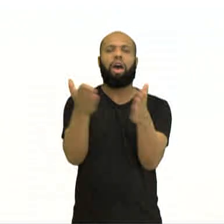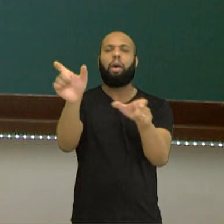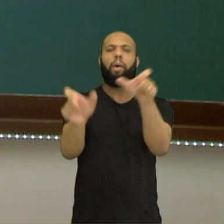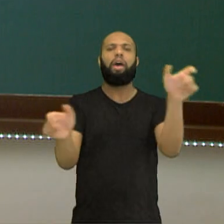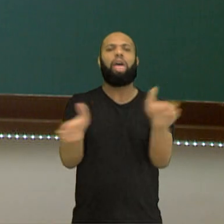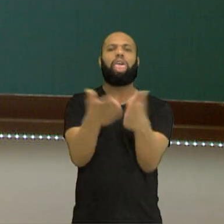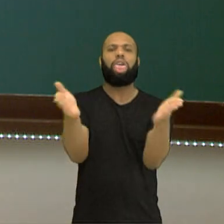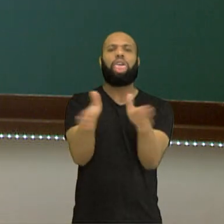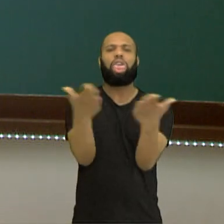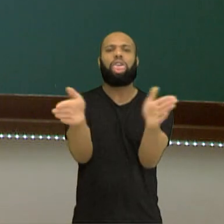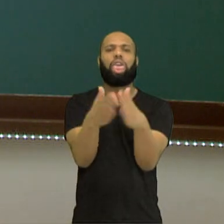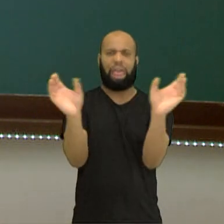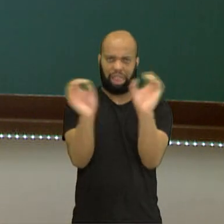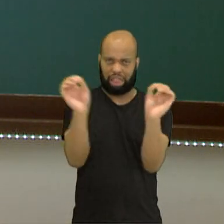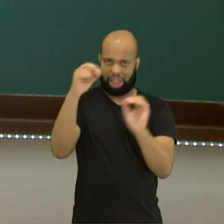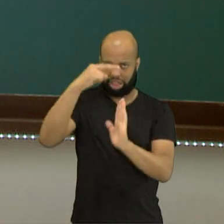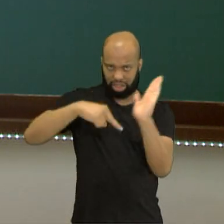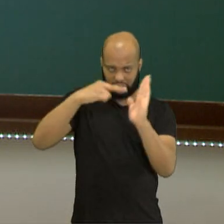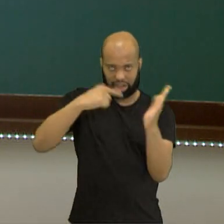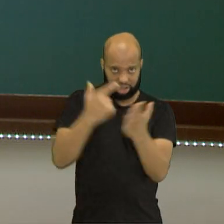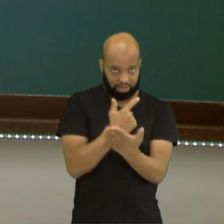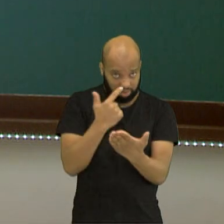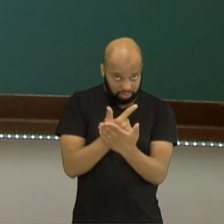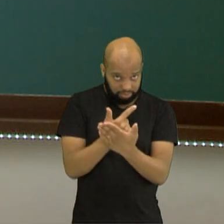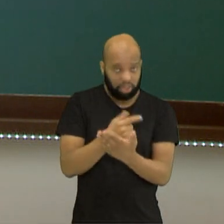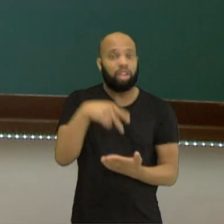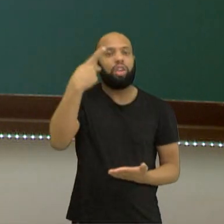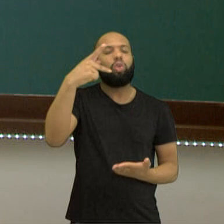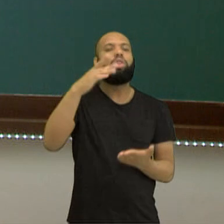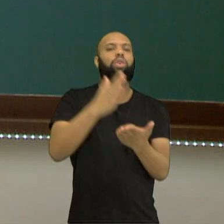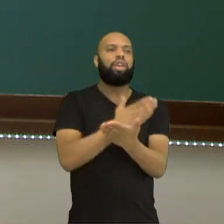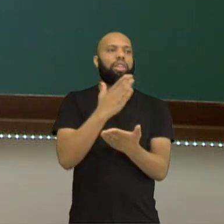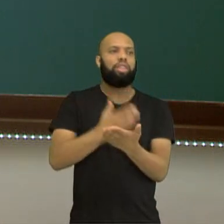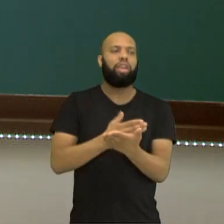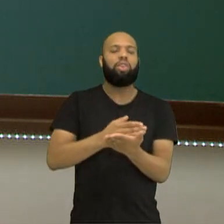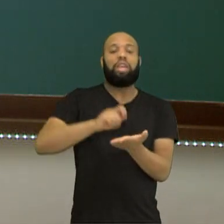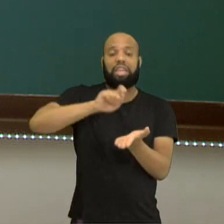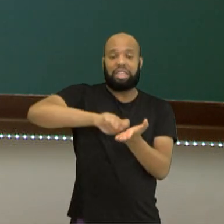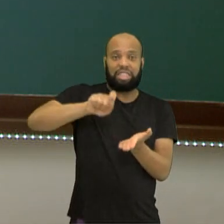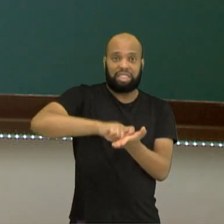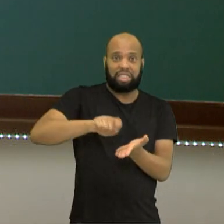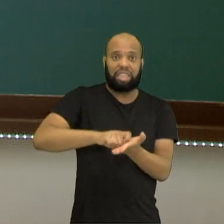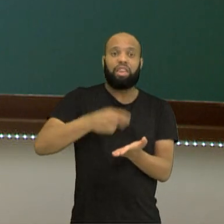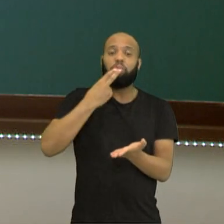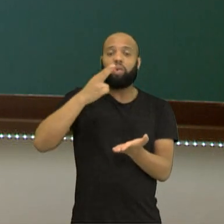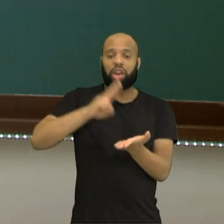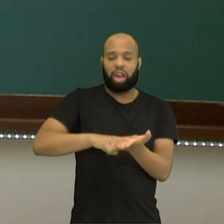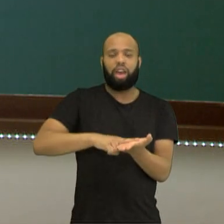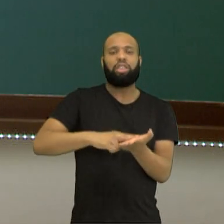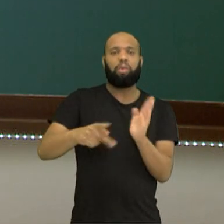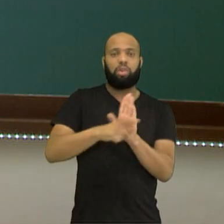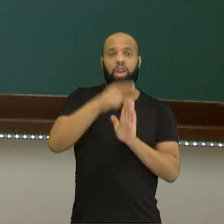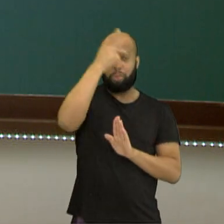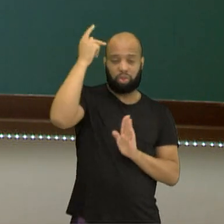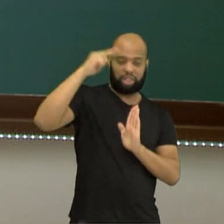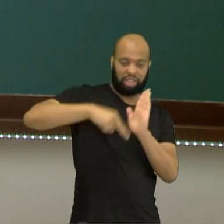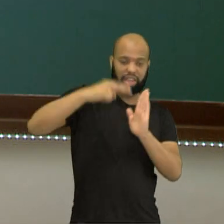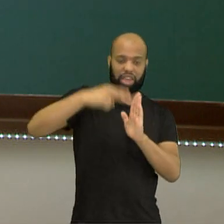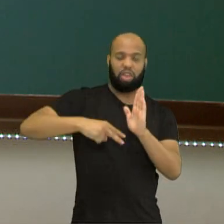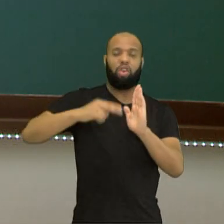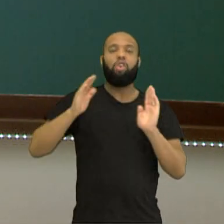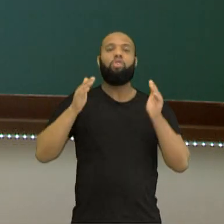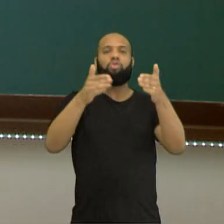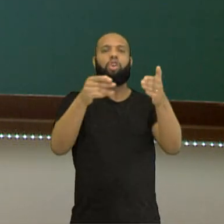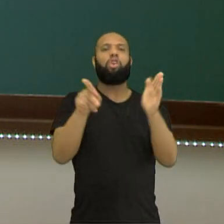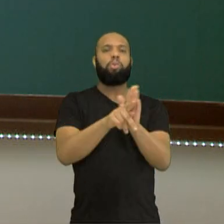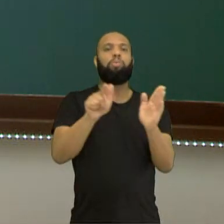livros? Em seu caderno, escreva uma carta do leitor direcionada à Folha de São